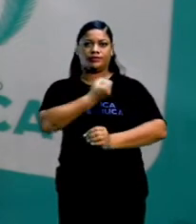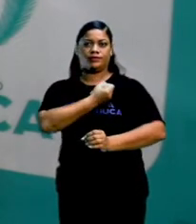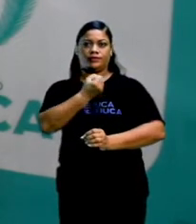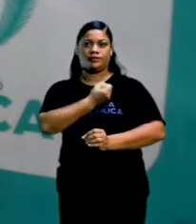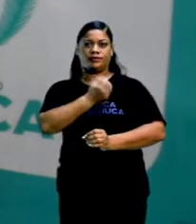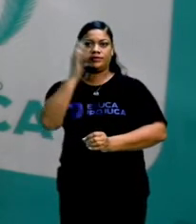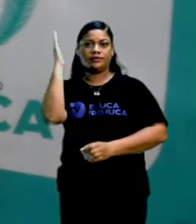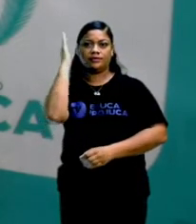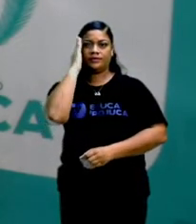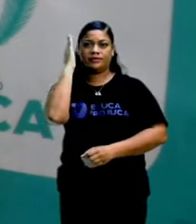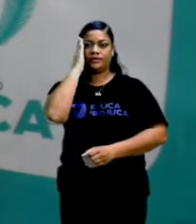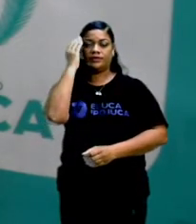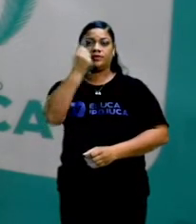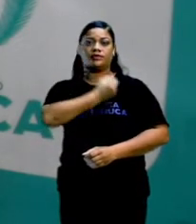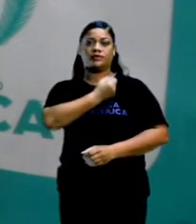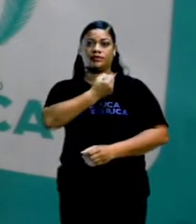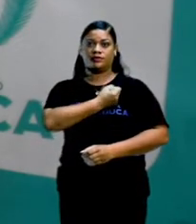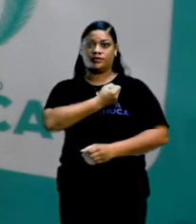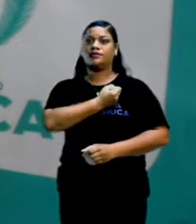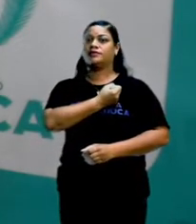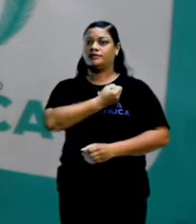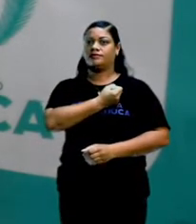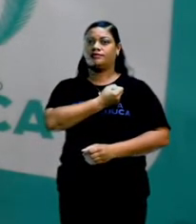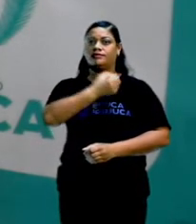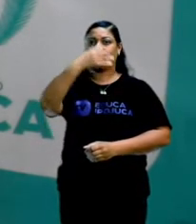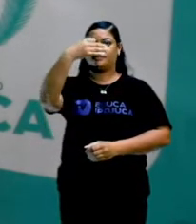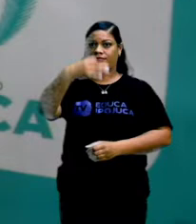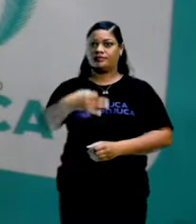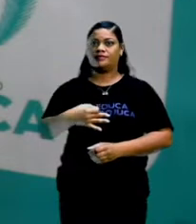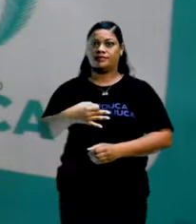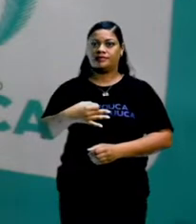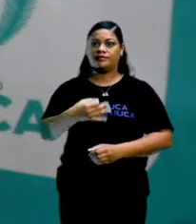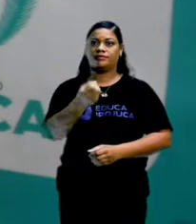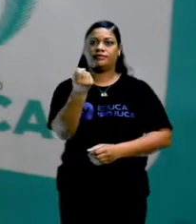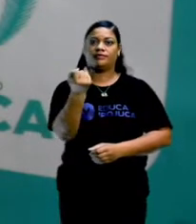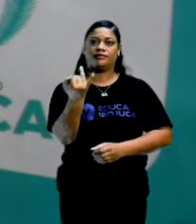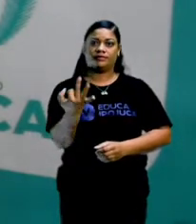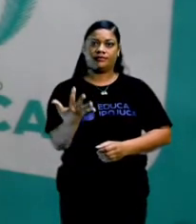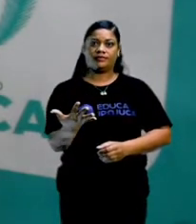podemos perceber valores específicos.